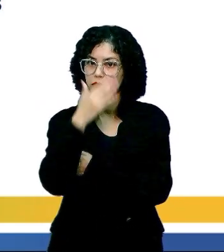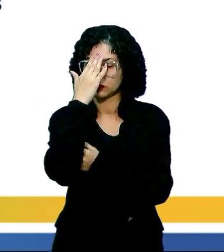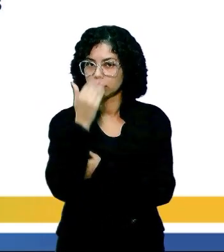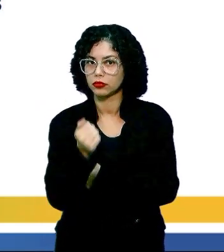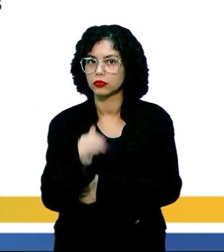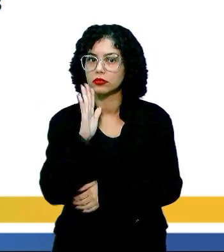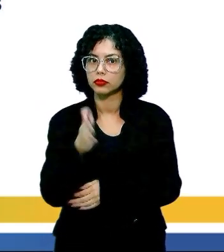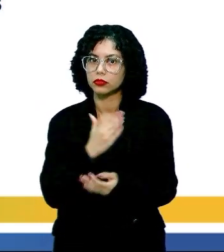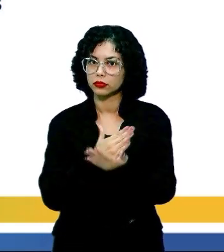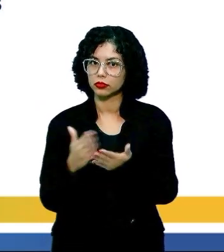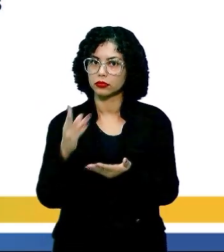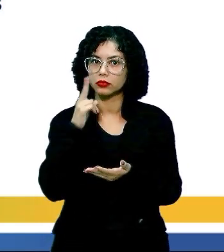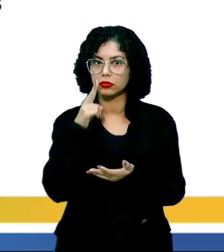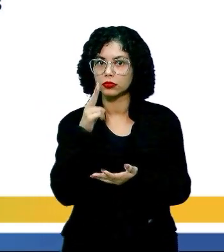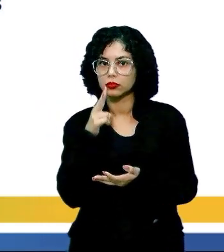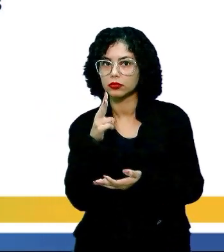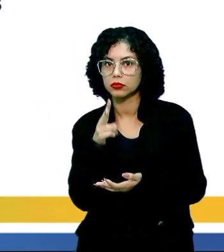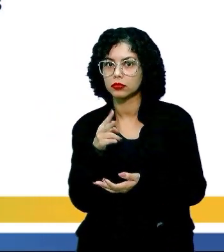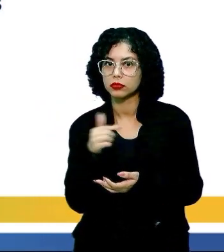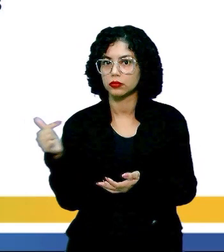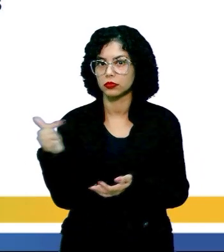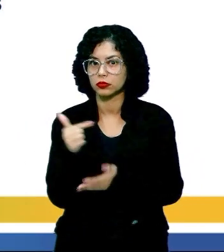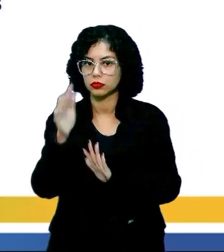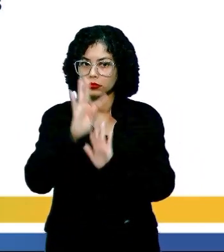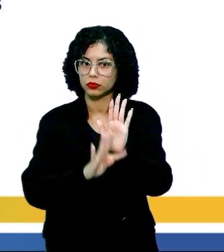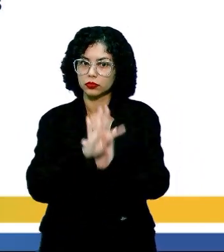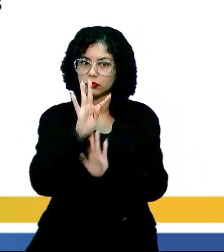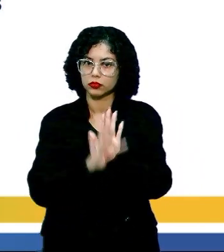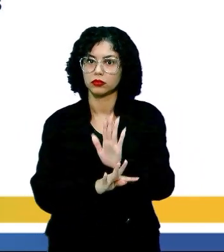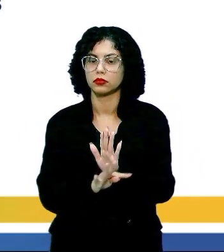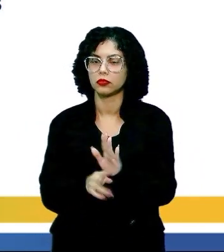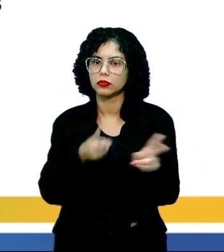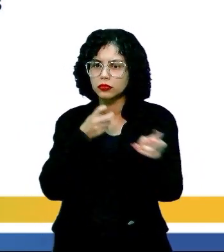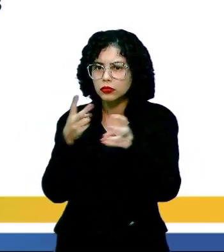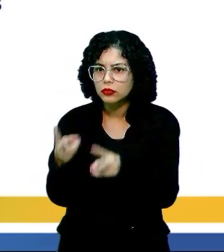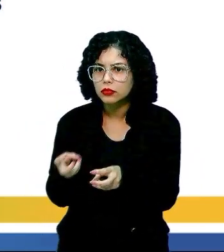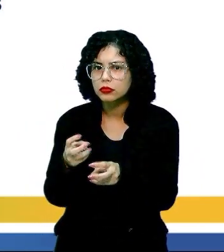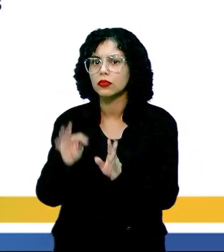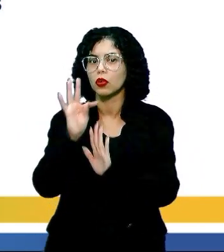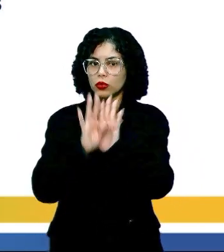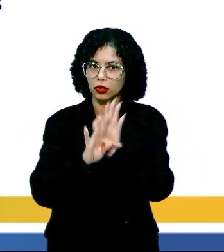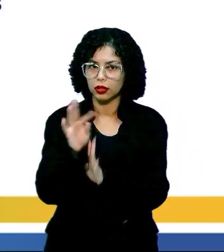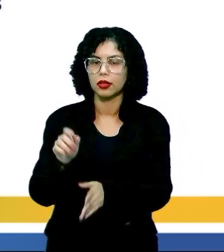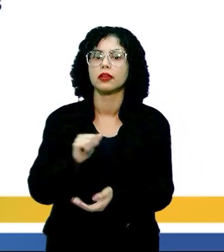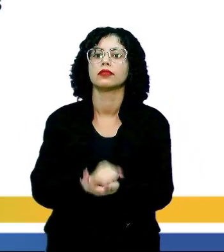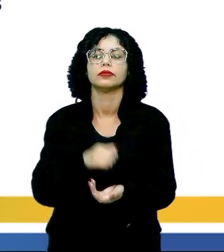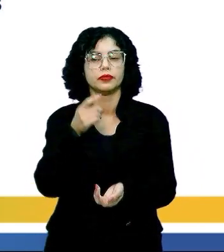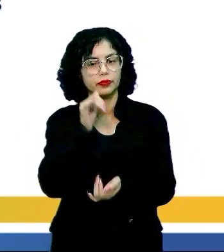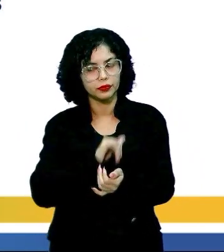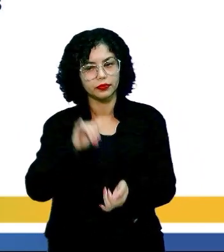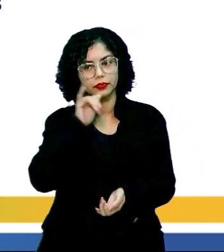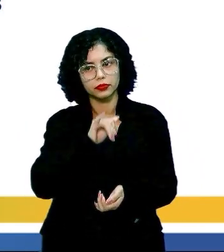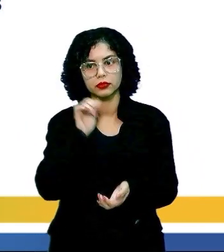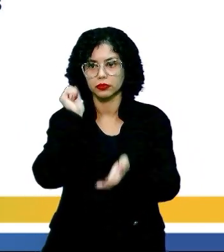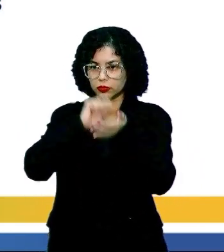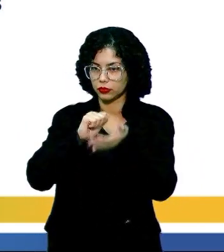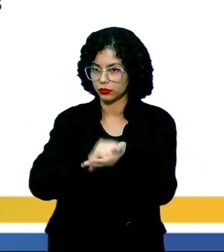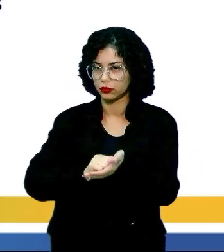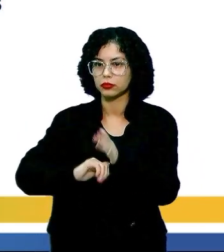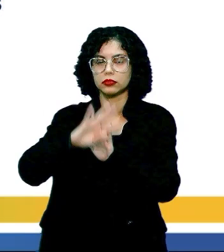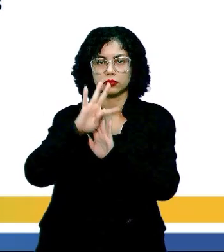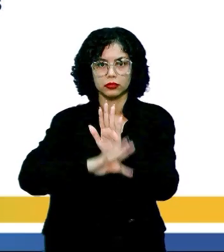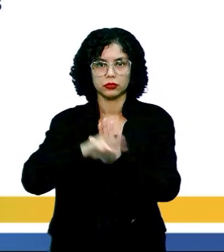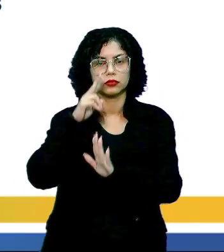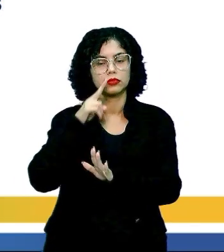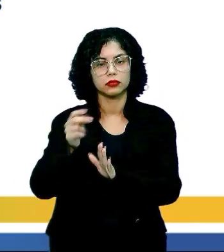quer saber mas a gente já começa a ver lá ó que é segundo o texto se tem essa observação que é segundo o texto a informação vai estar no texto Então